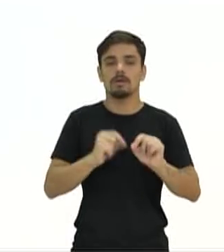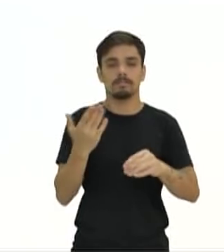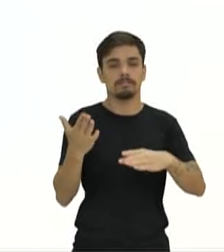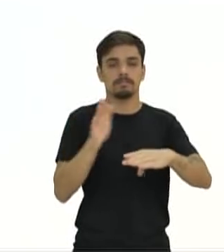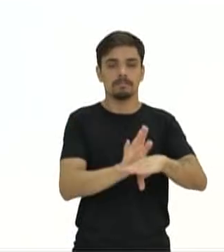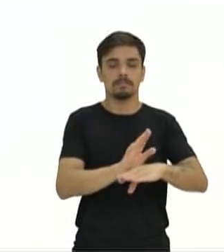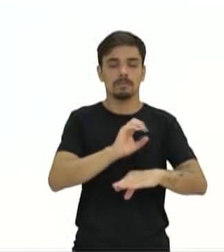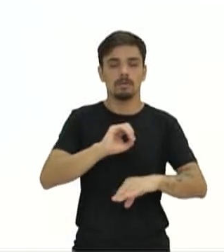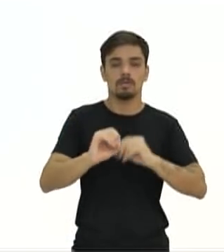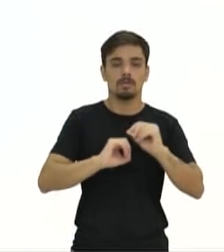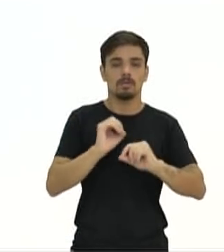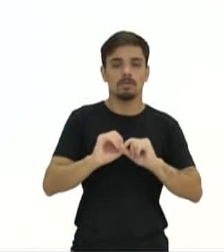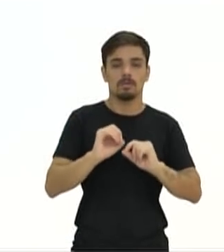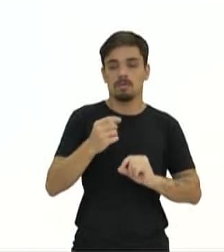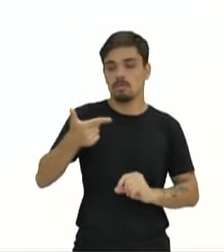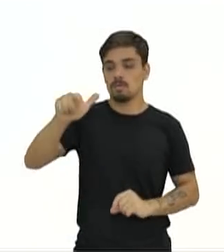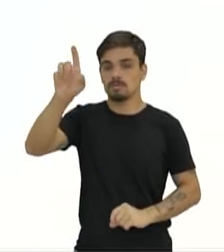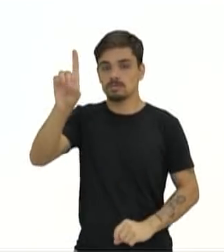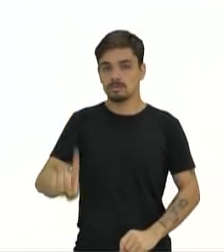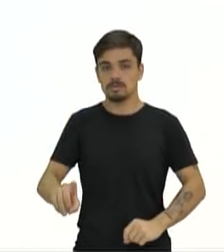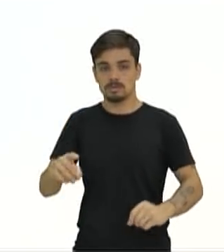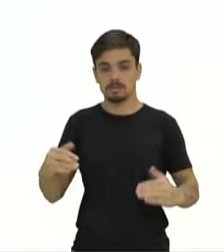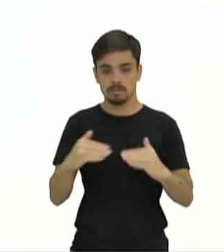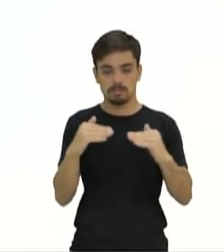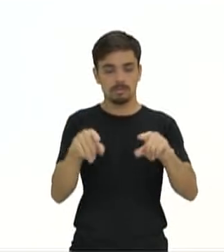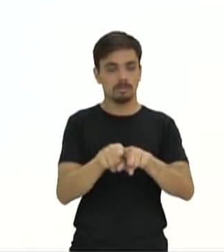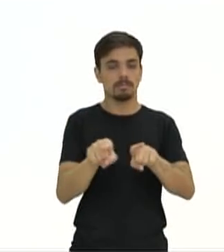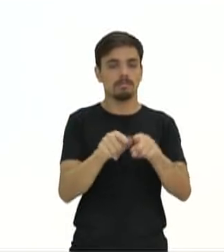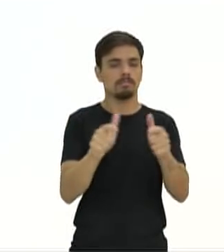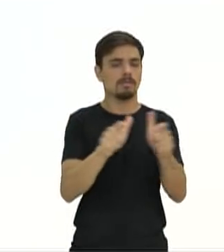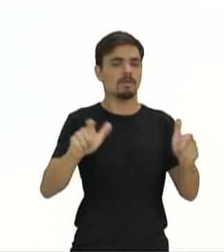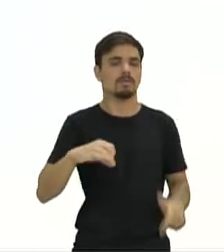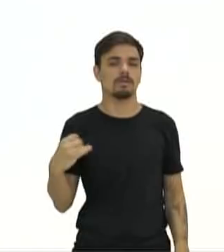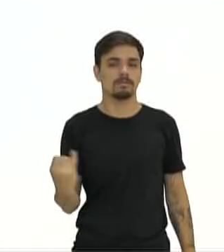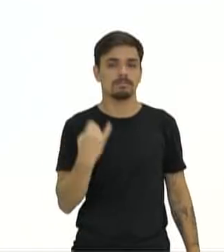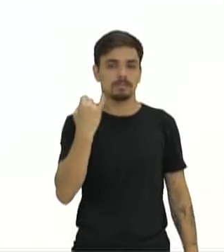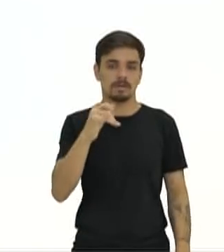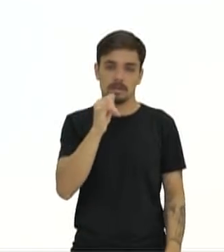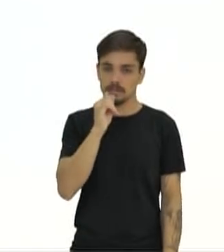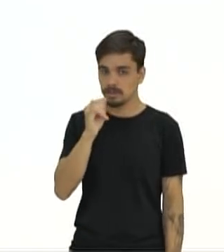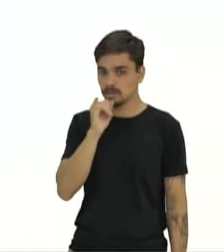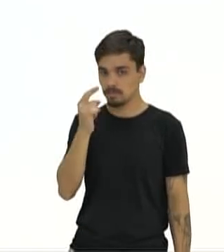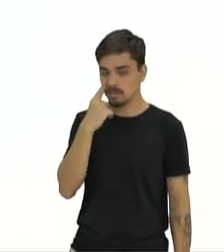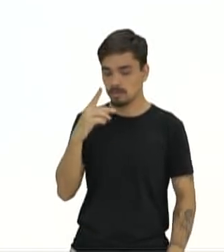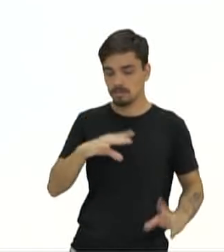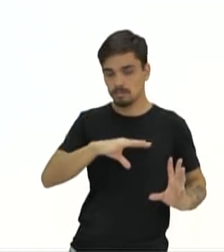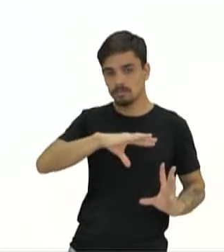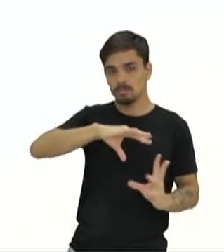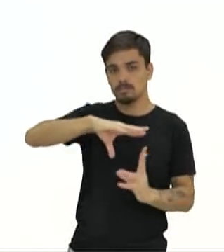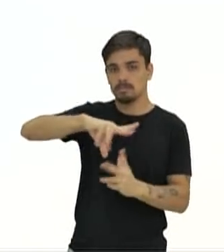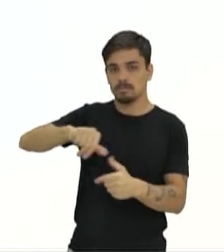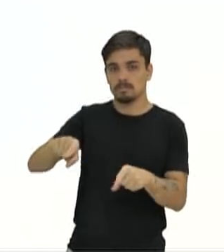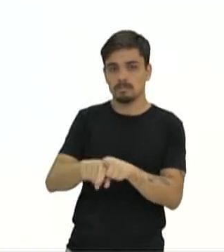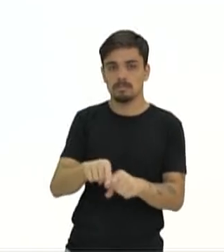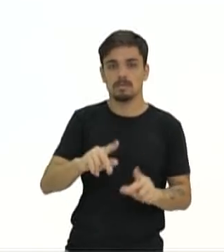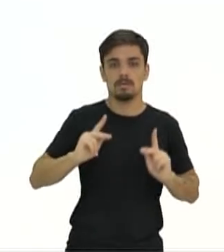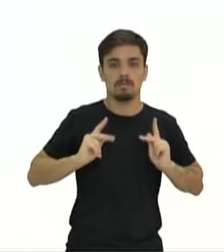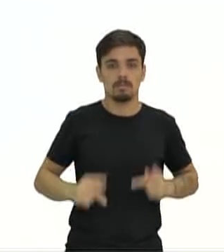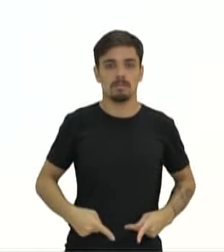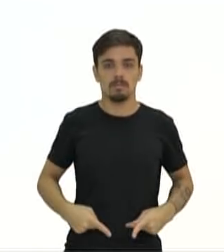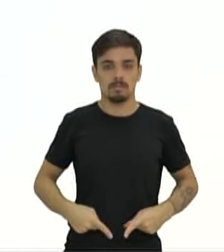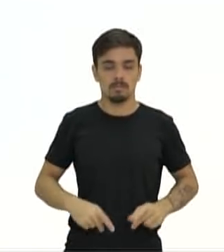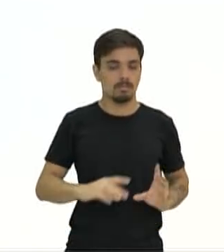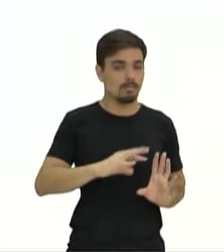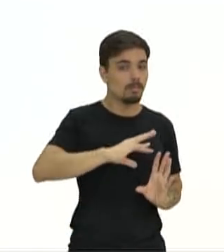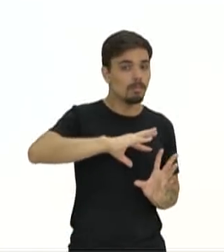proteger outros direitos de igual ou maior importância. Por exemplo, no mundo dos seres humanos, olha só,